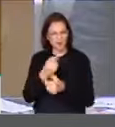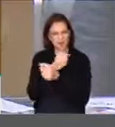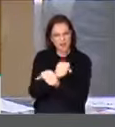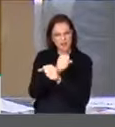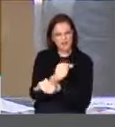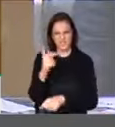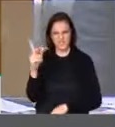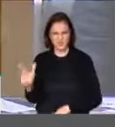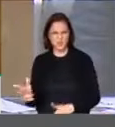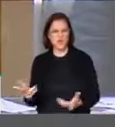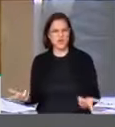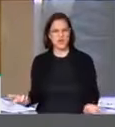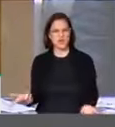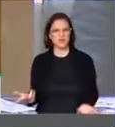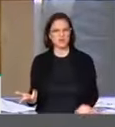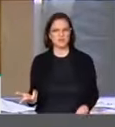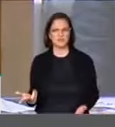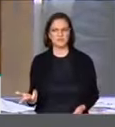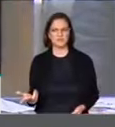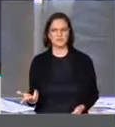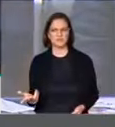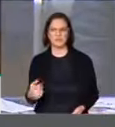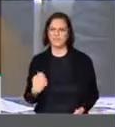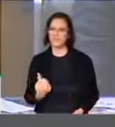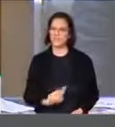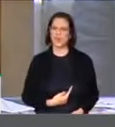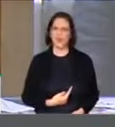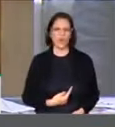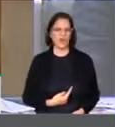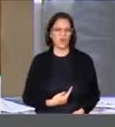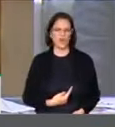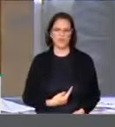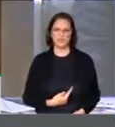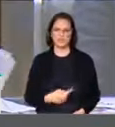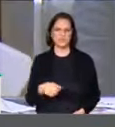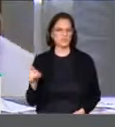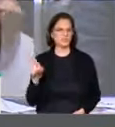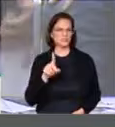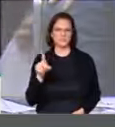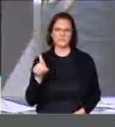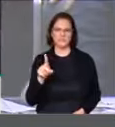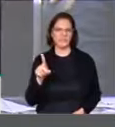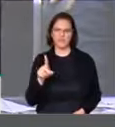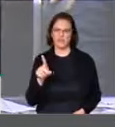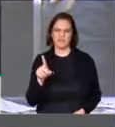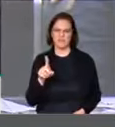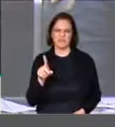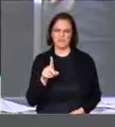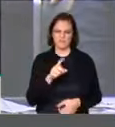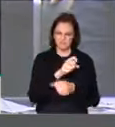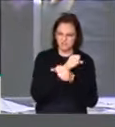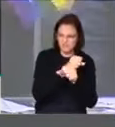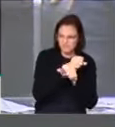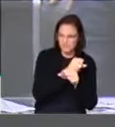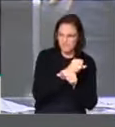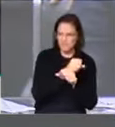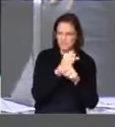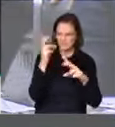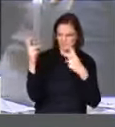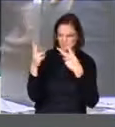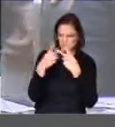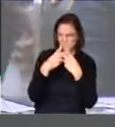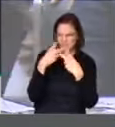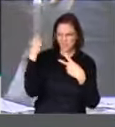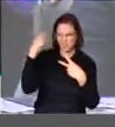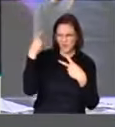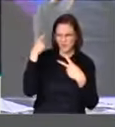E a gente está aqui para dizer, para as senzalas, para os manicômios, para os armários,